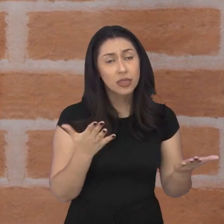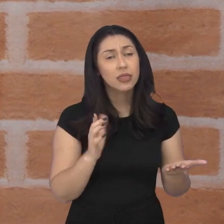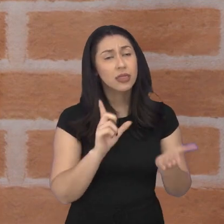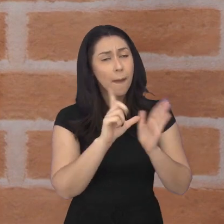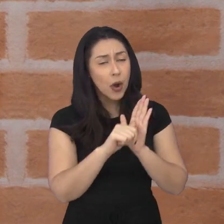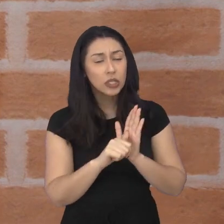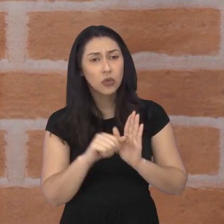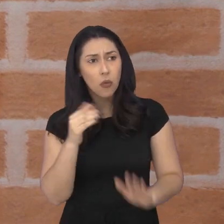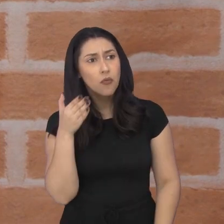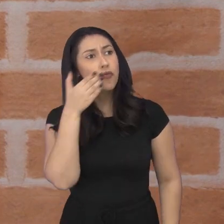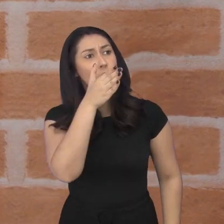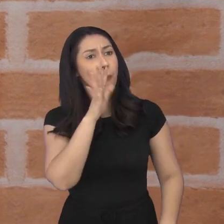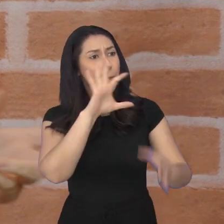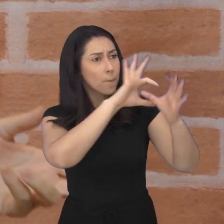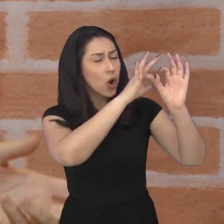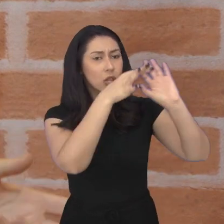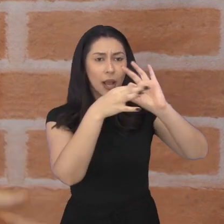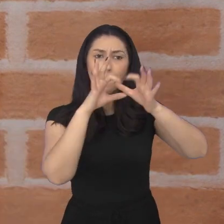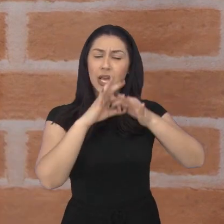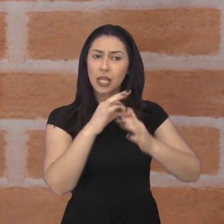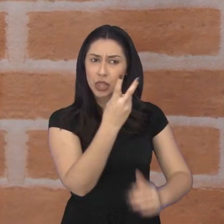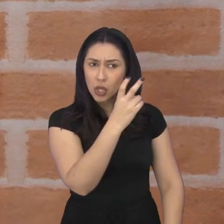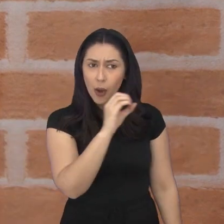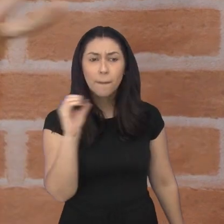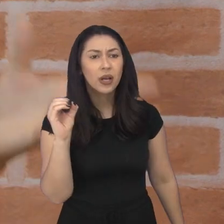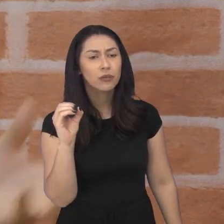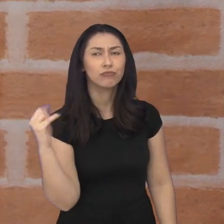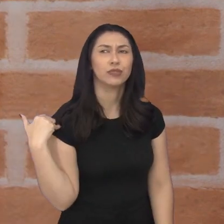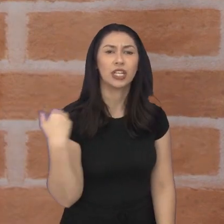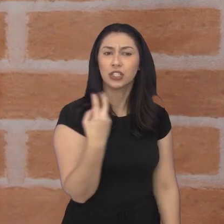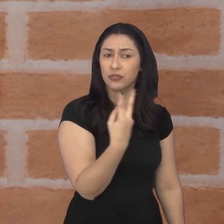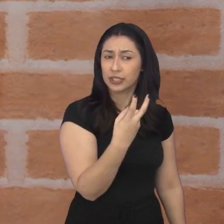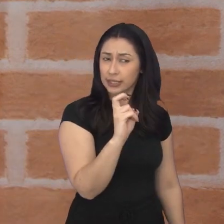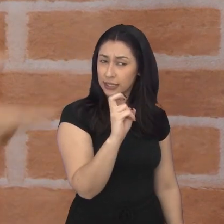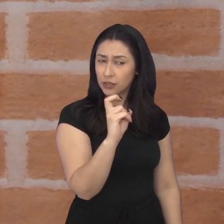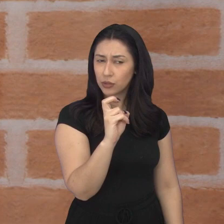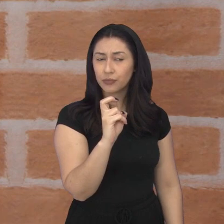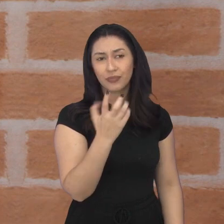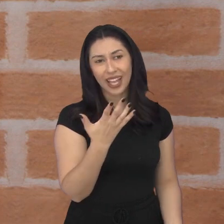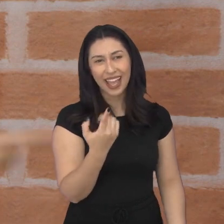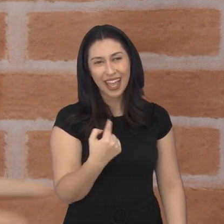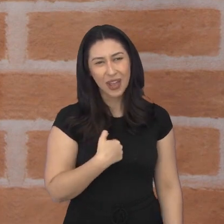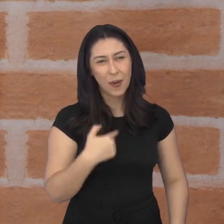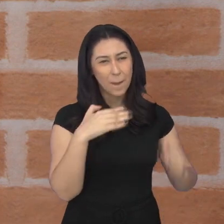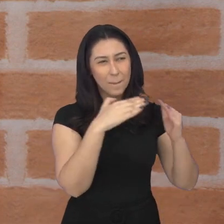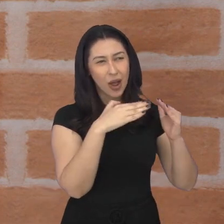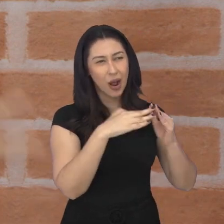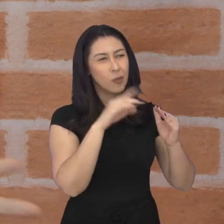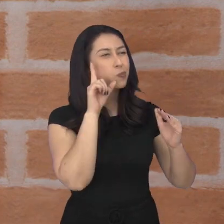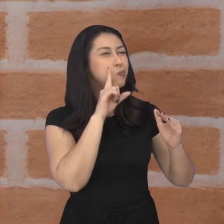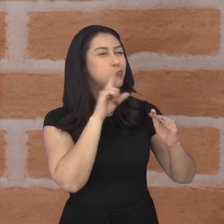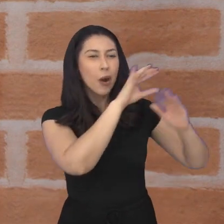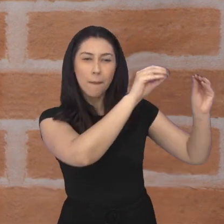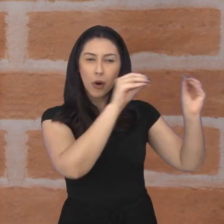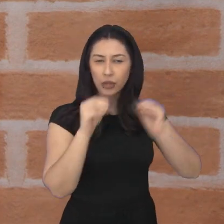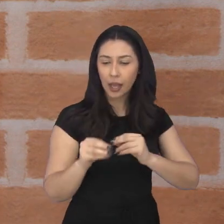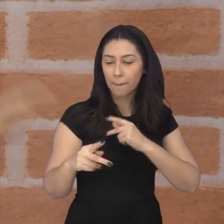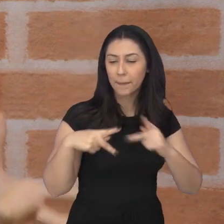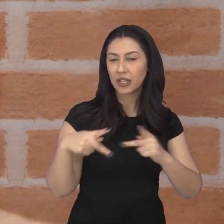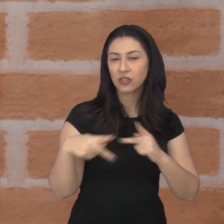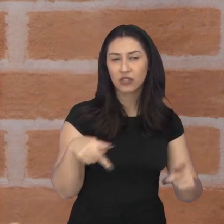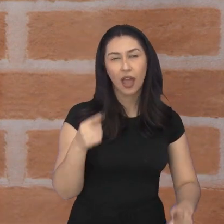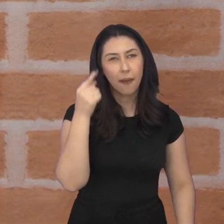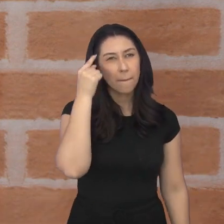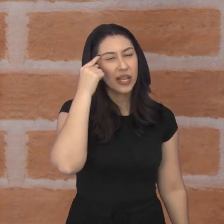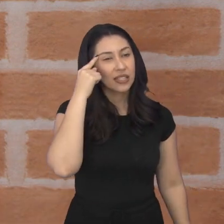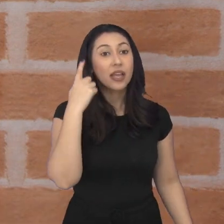né, em 2000, e eu falei, não, agora já estava com 25 anos, aí voltei para São José, porque eu morava nos Estados Unidos, e aí eu falei assim, agora vamos fazer alguma coisa